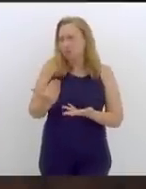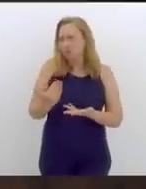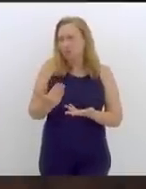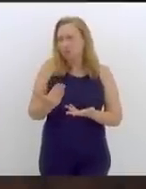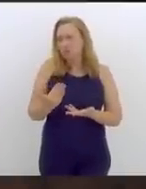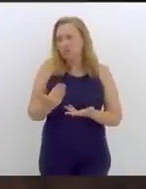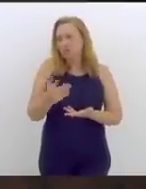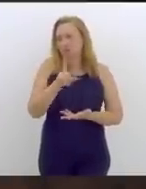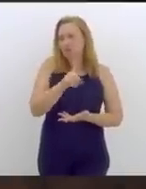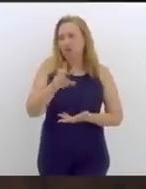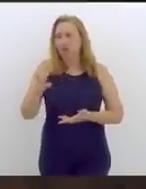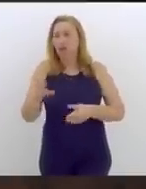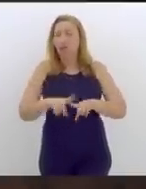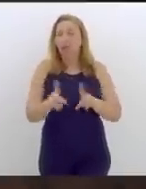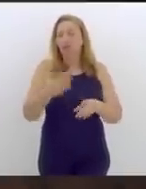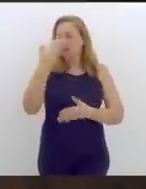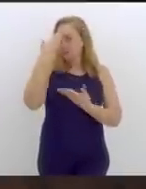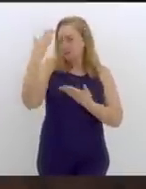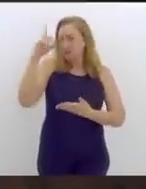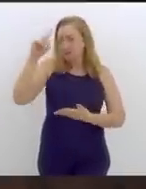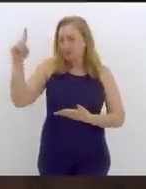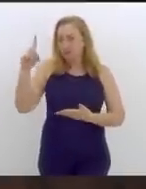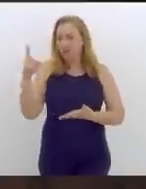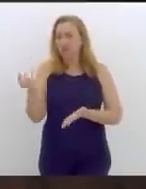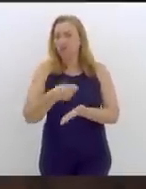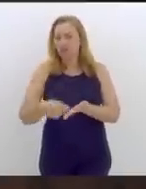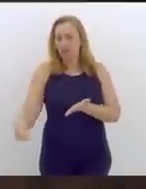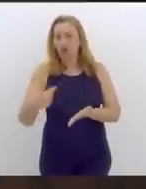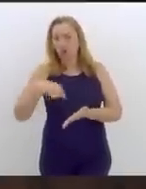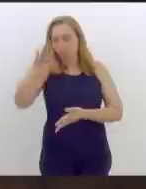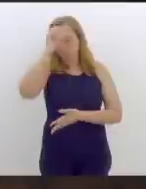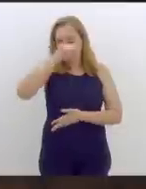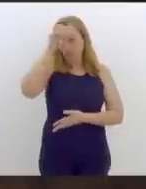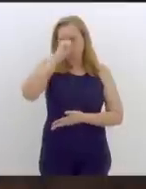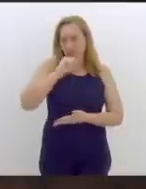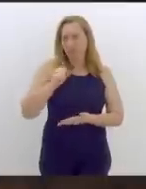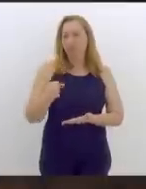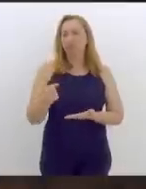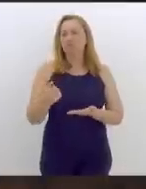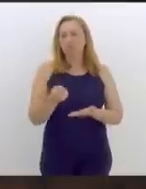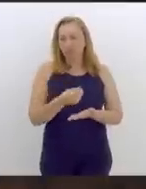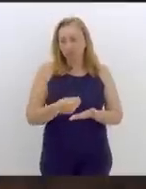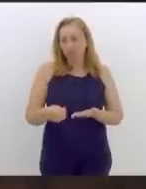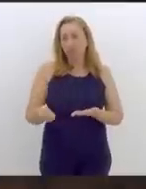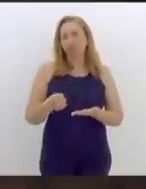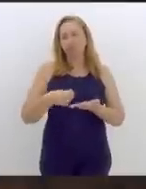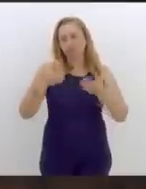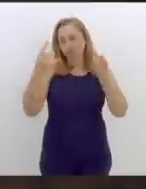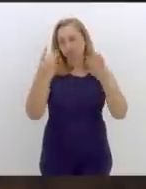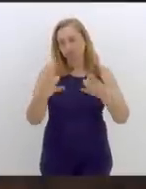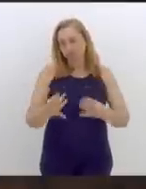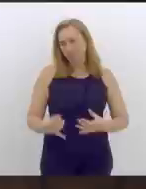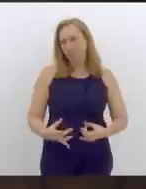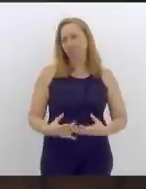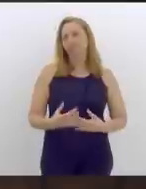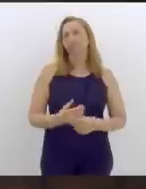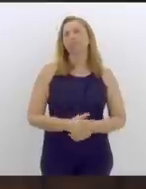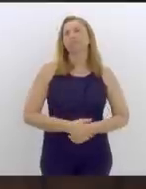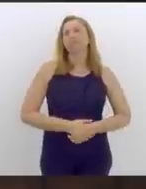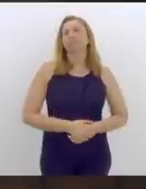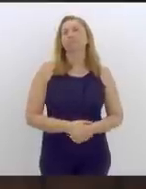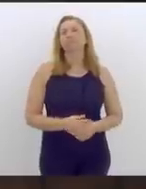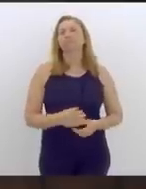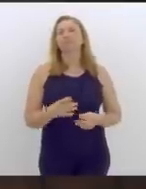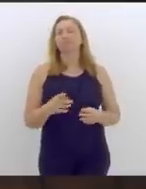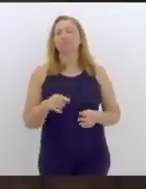foi extraído no Dri mas graças a Deus escreveu uma coisa que eu aprendi E aí peguei solicitante conforme determinação do comandante covardemente